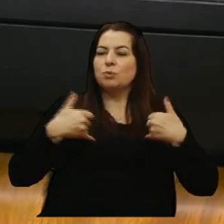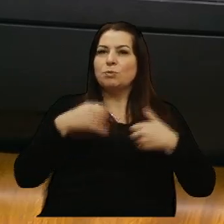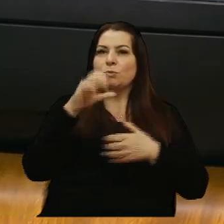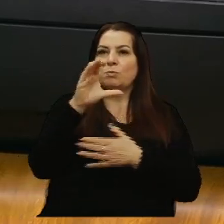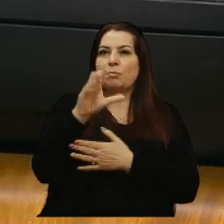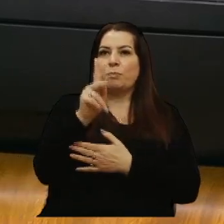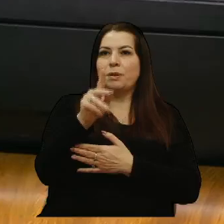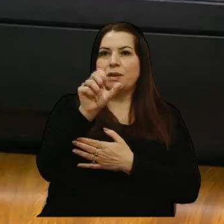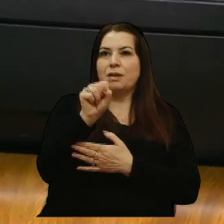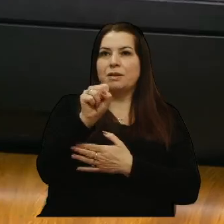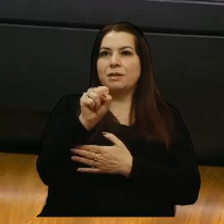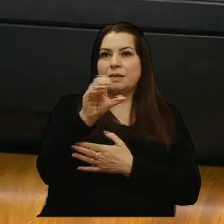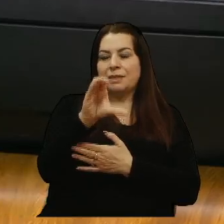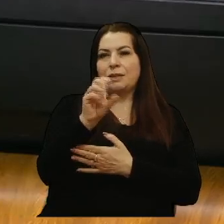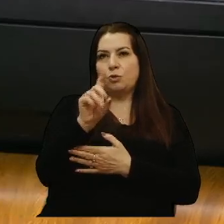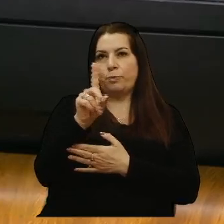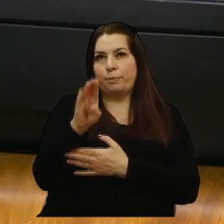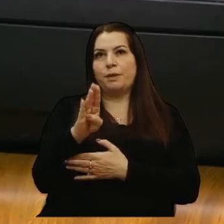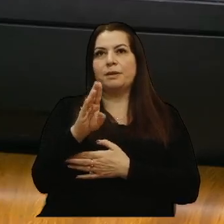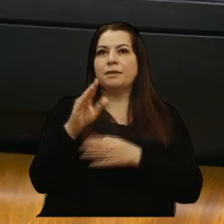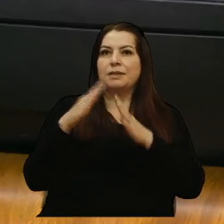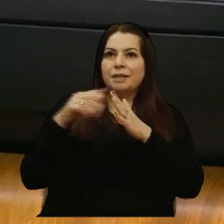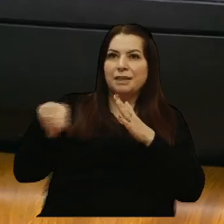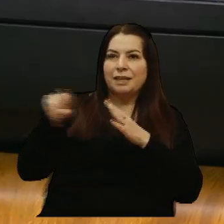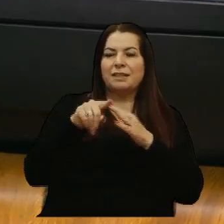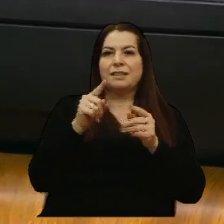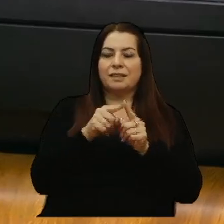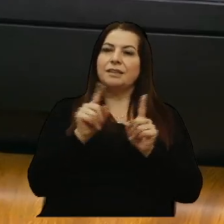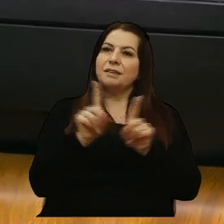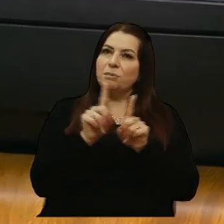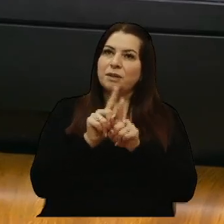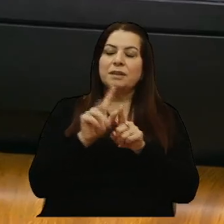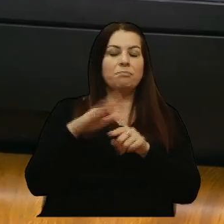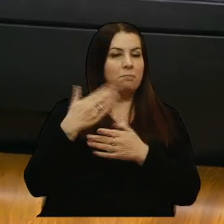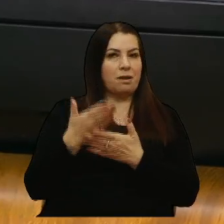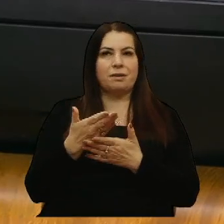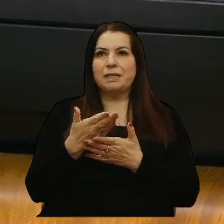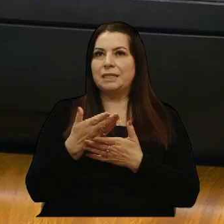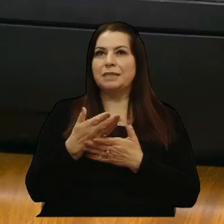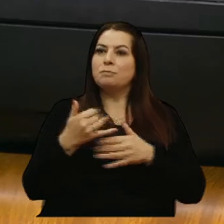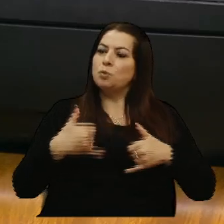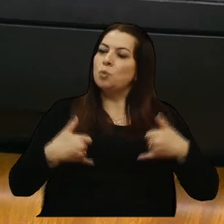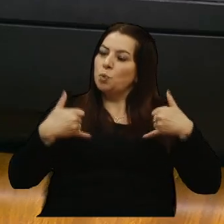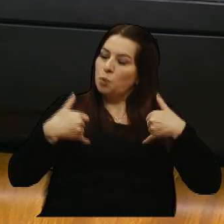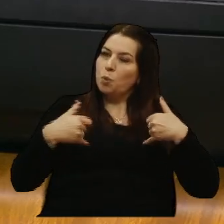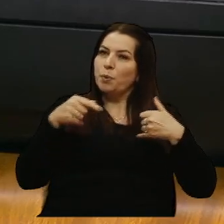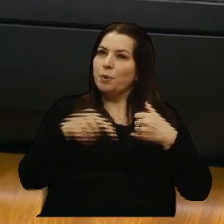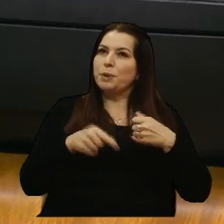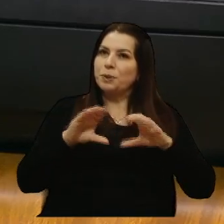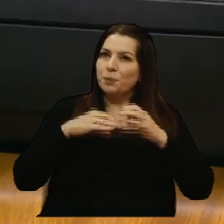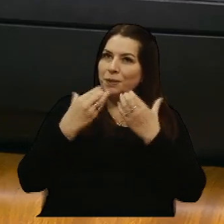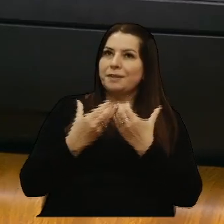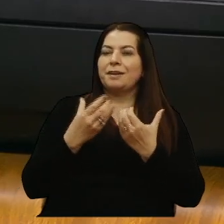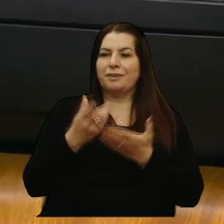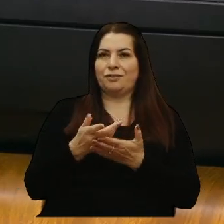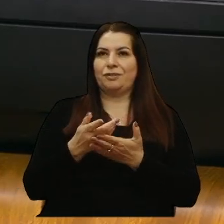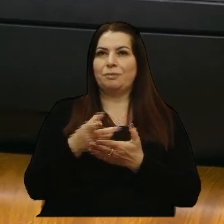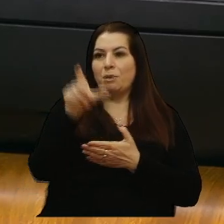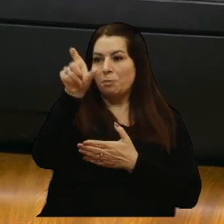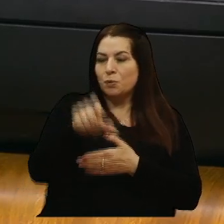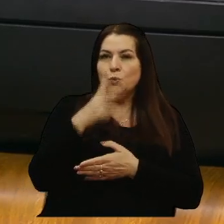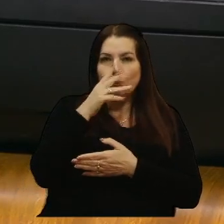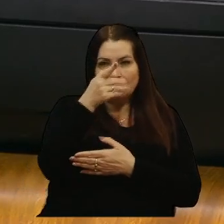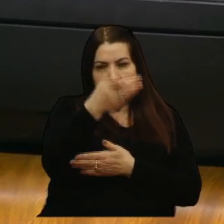ser colega do senhor nessa Casa Legislativa e, mais do que isso, muito honra a essa comunidade ter alguém